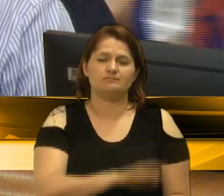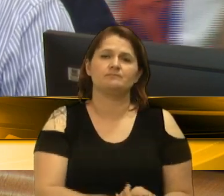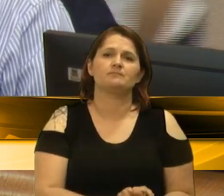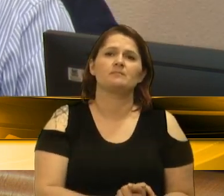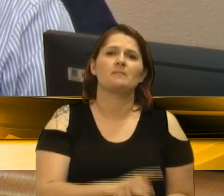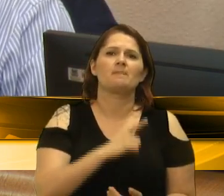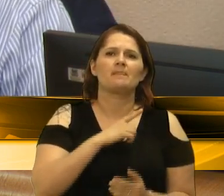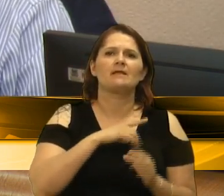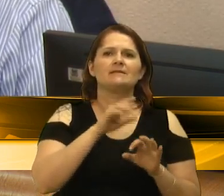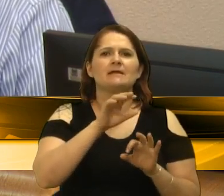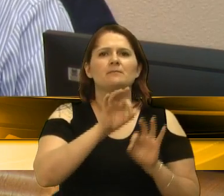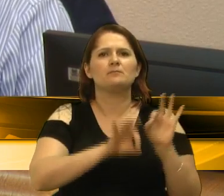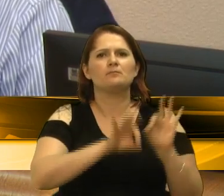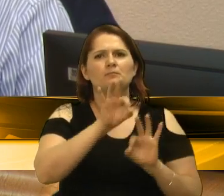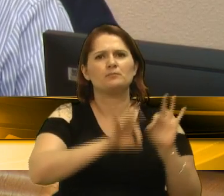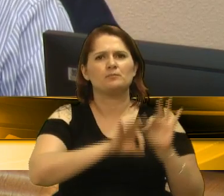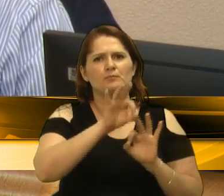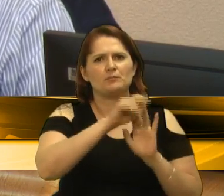Projeto de Decreto Legislativo